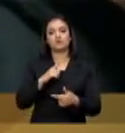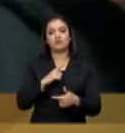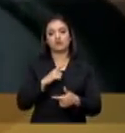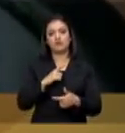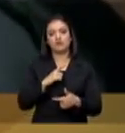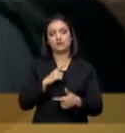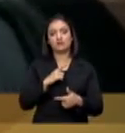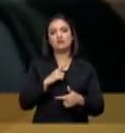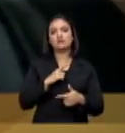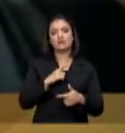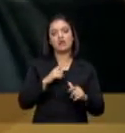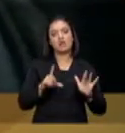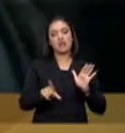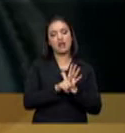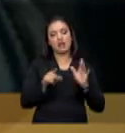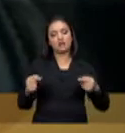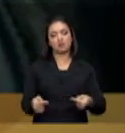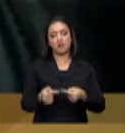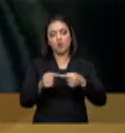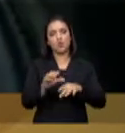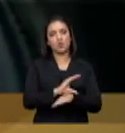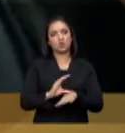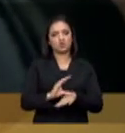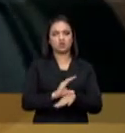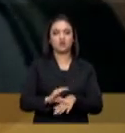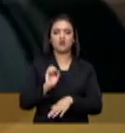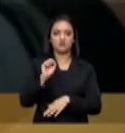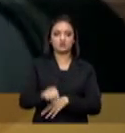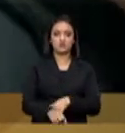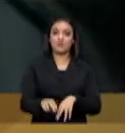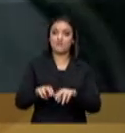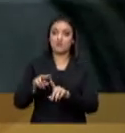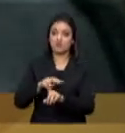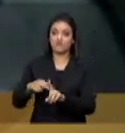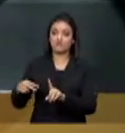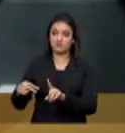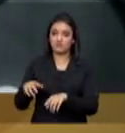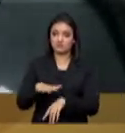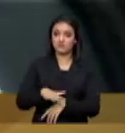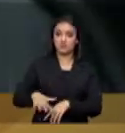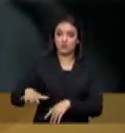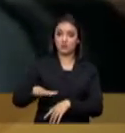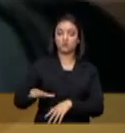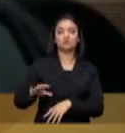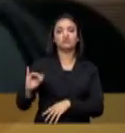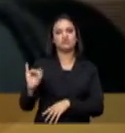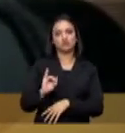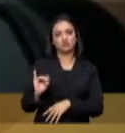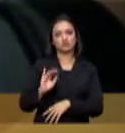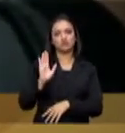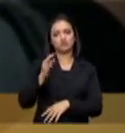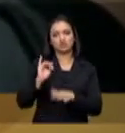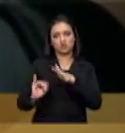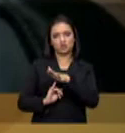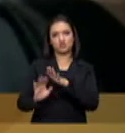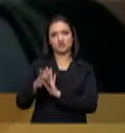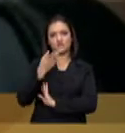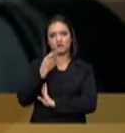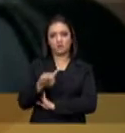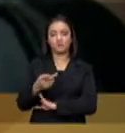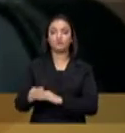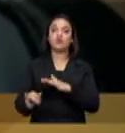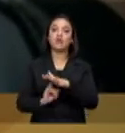constitucionalidade da lei atacada na óptica dos institutos que mencionei. O